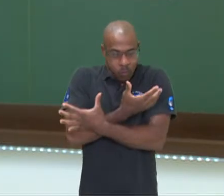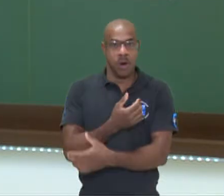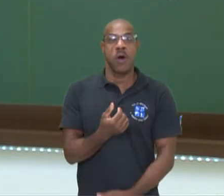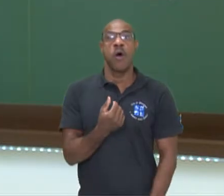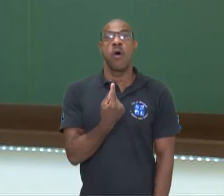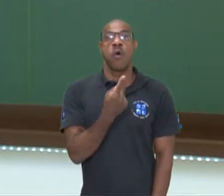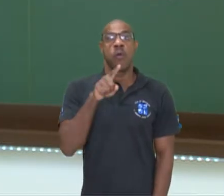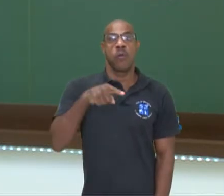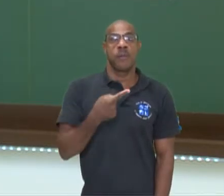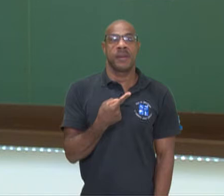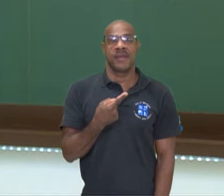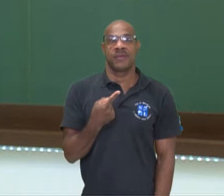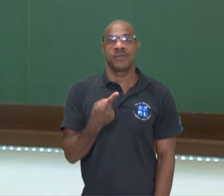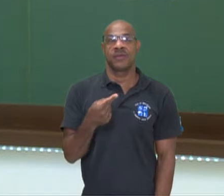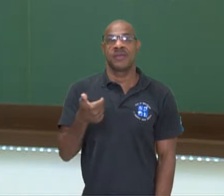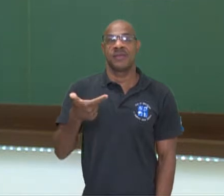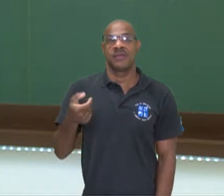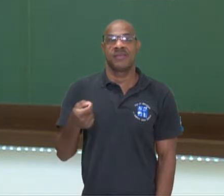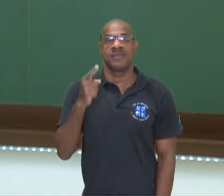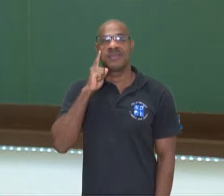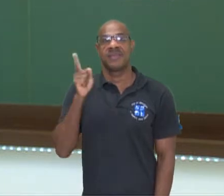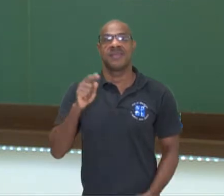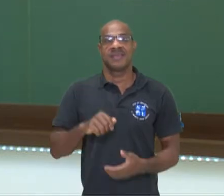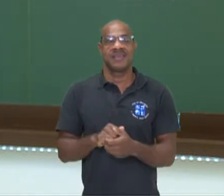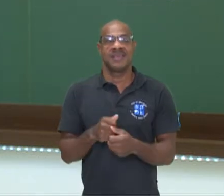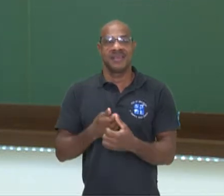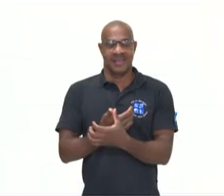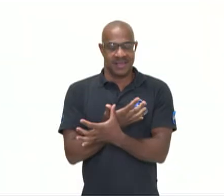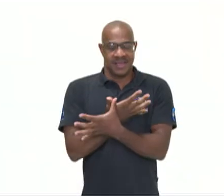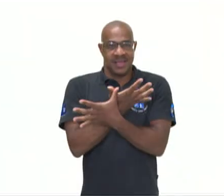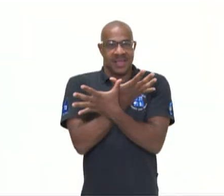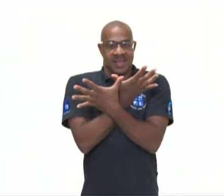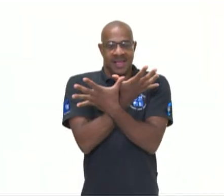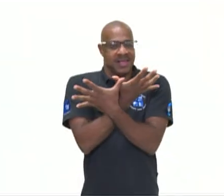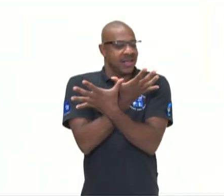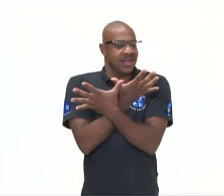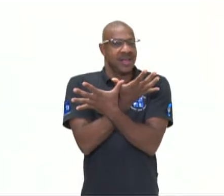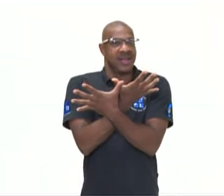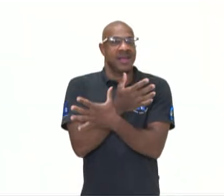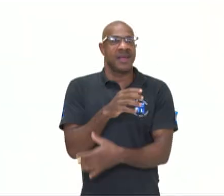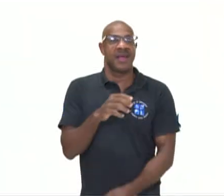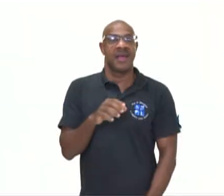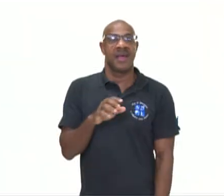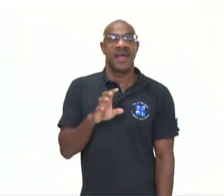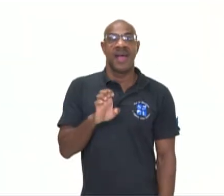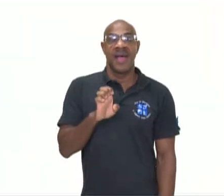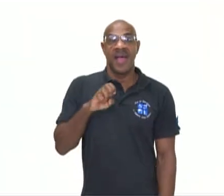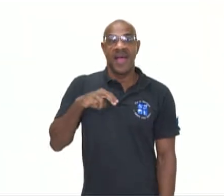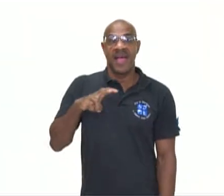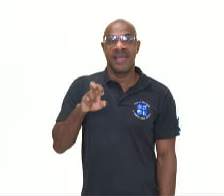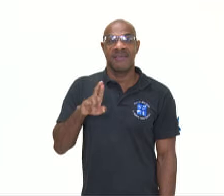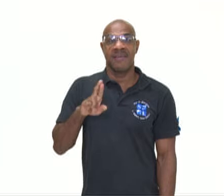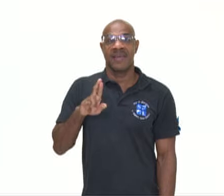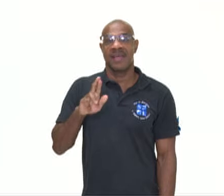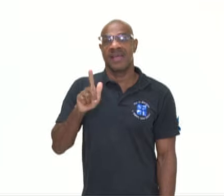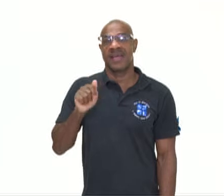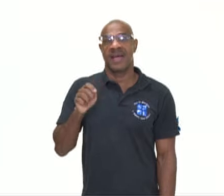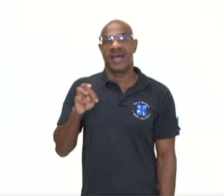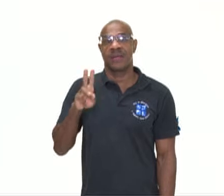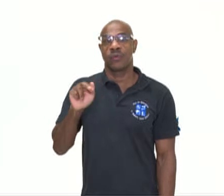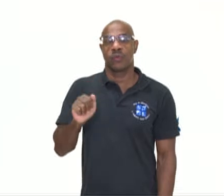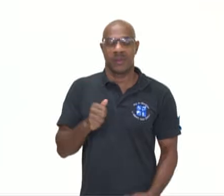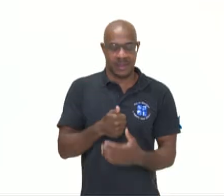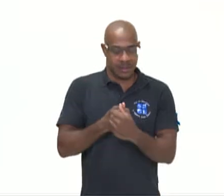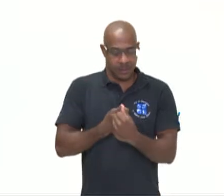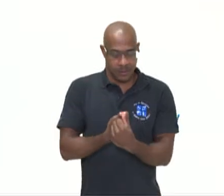que é envergadura, gente? Envergadura é a distância de uma ponta da asa até a outra, ok? Isso é